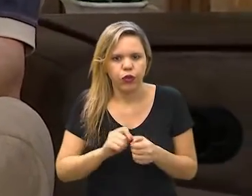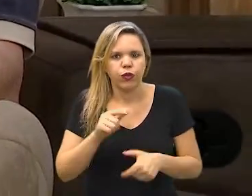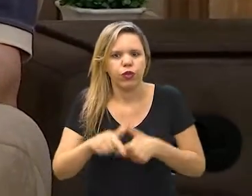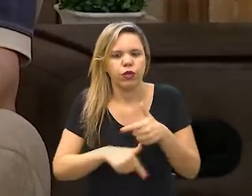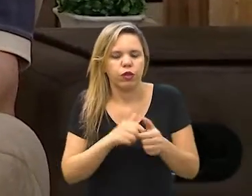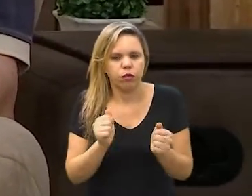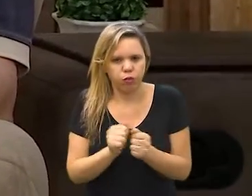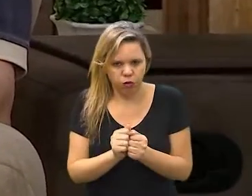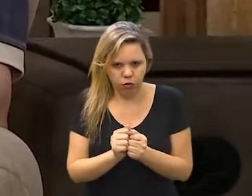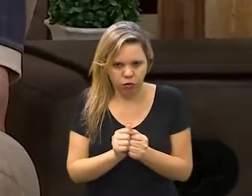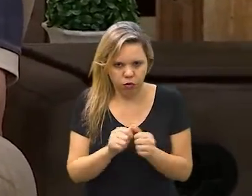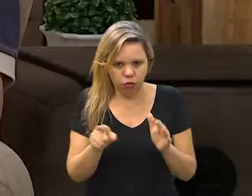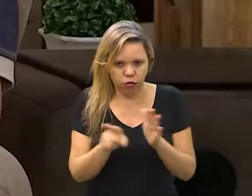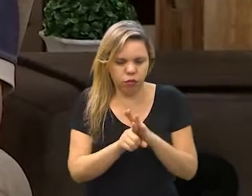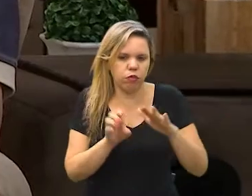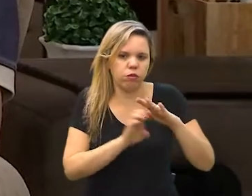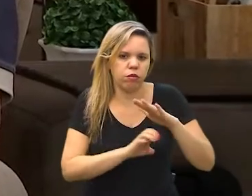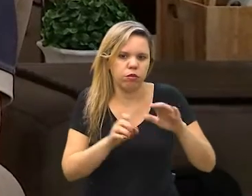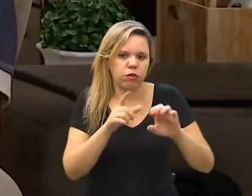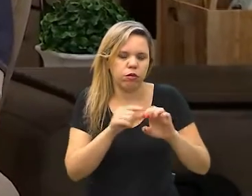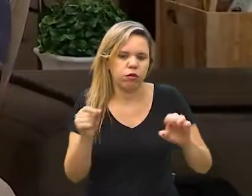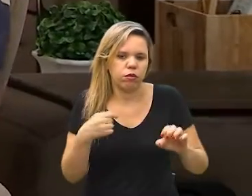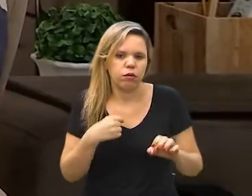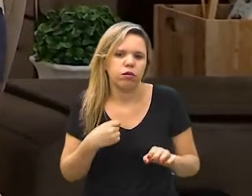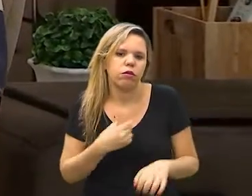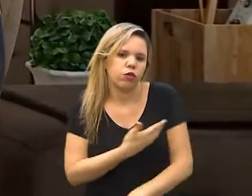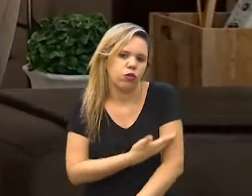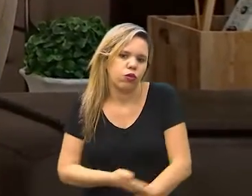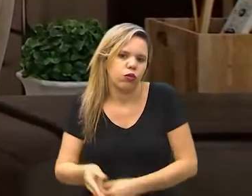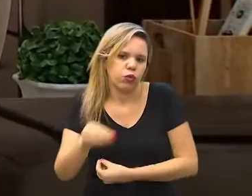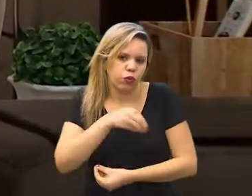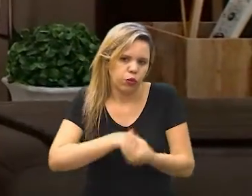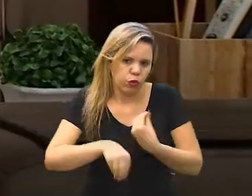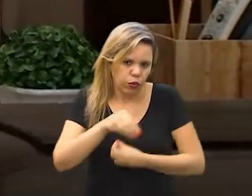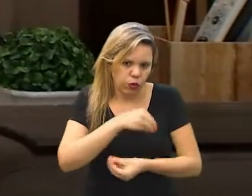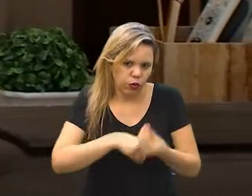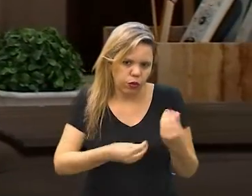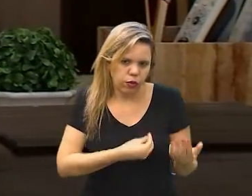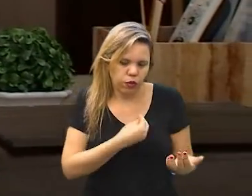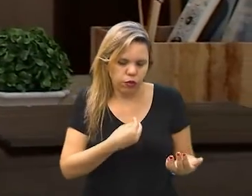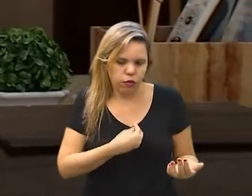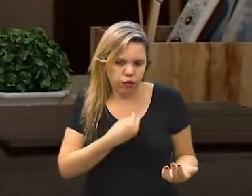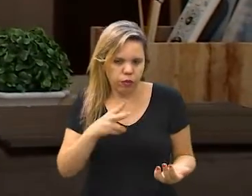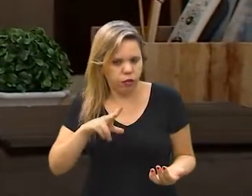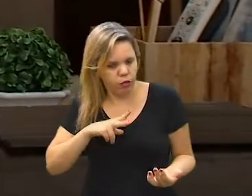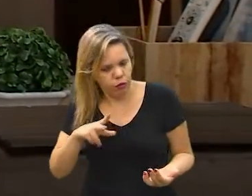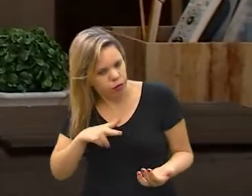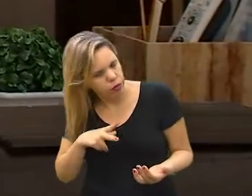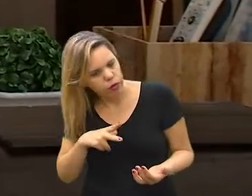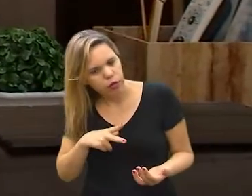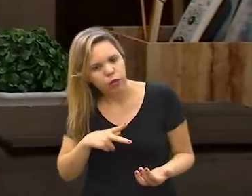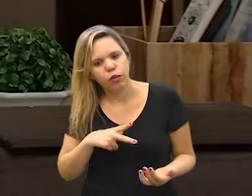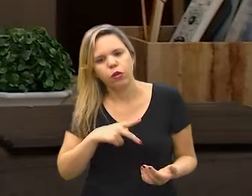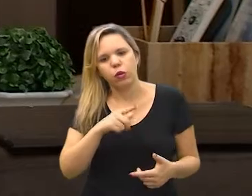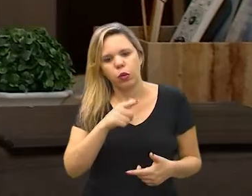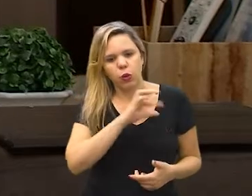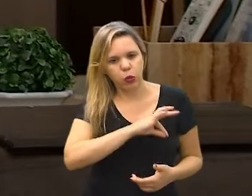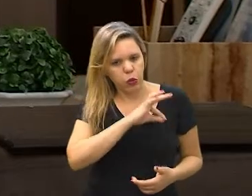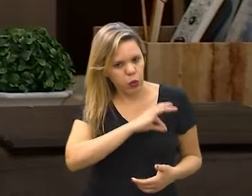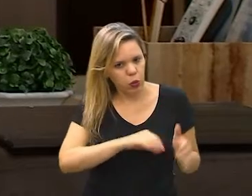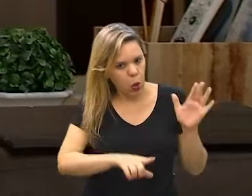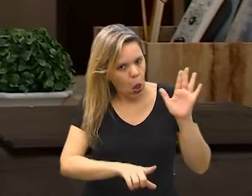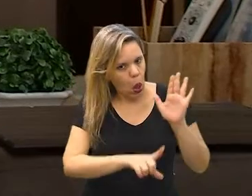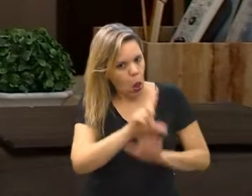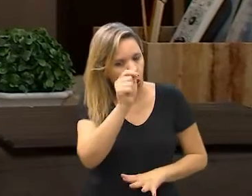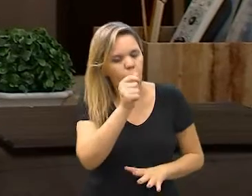trabalho junto aos autônomos é que eles têm o costume de misturar a vida pessoal com a vida profissional. E